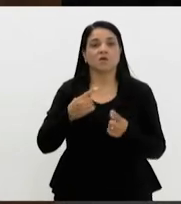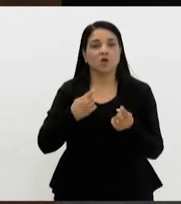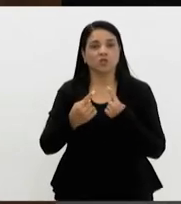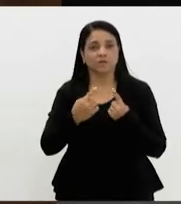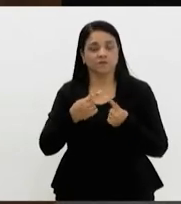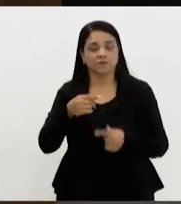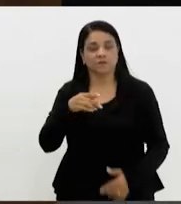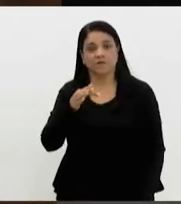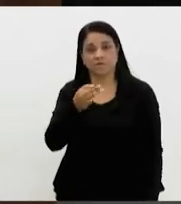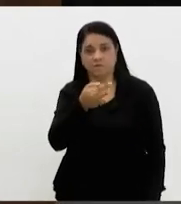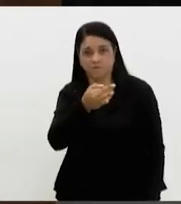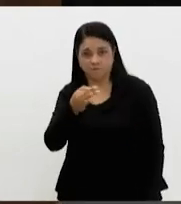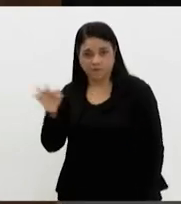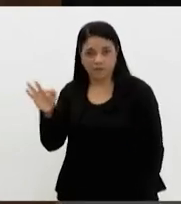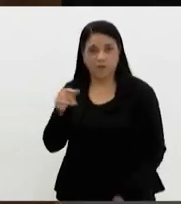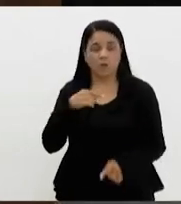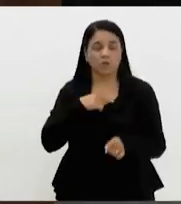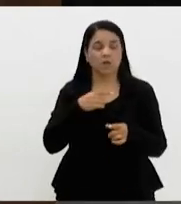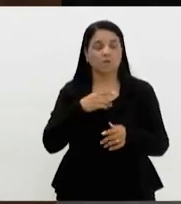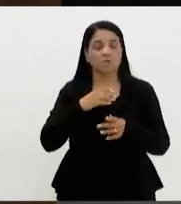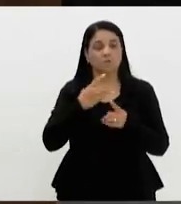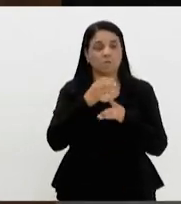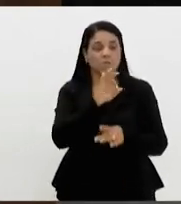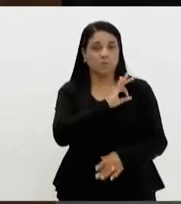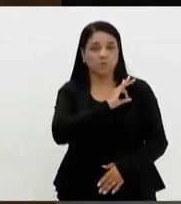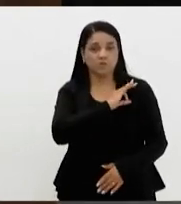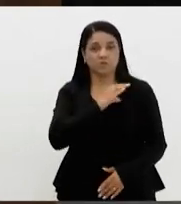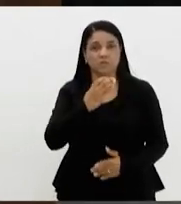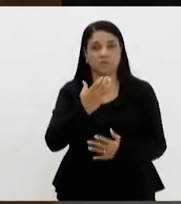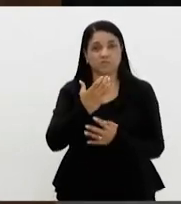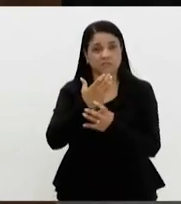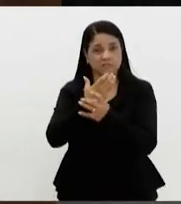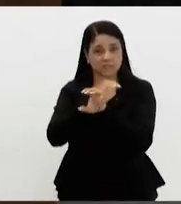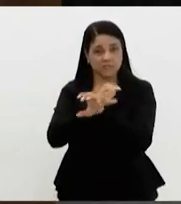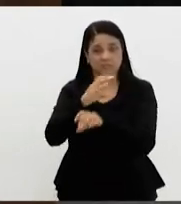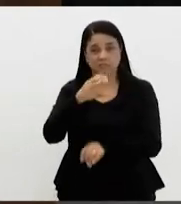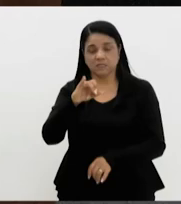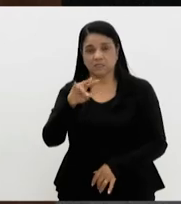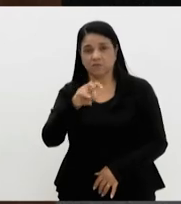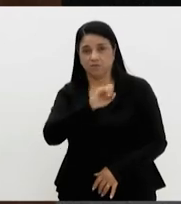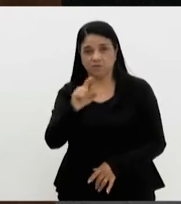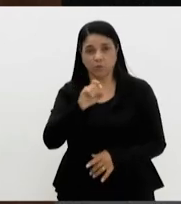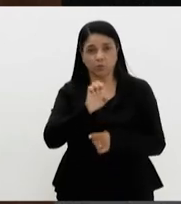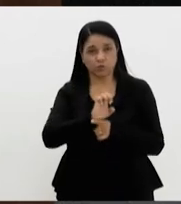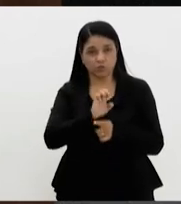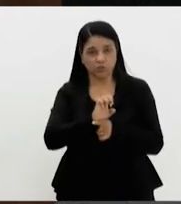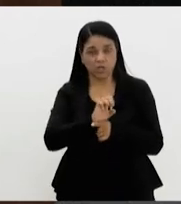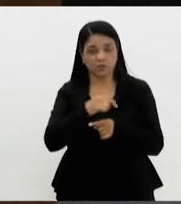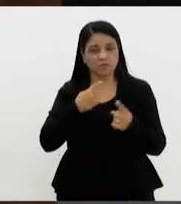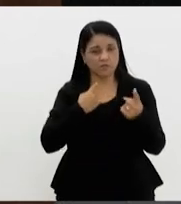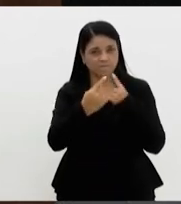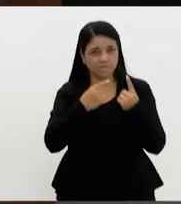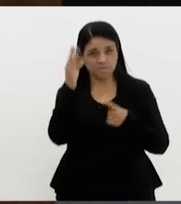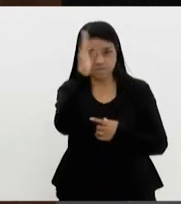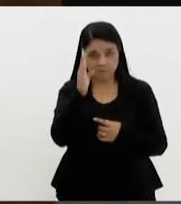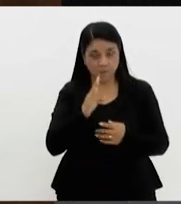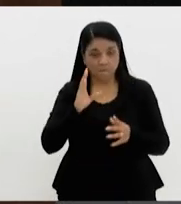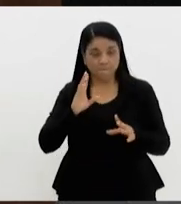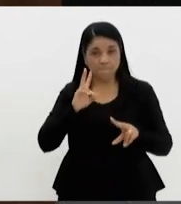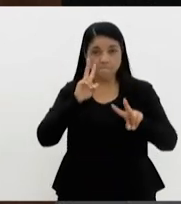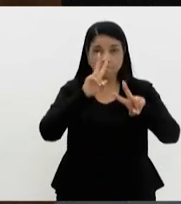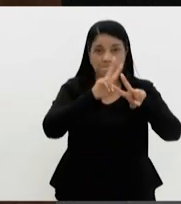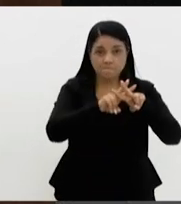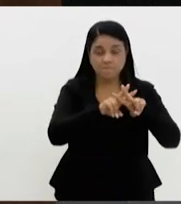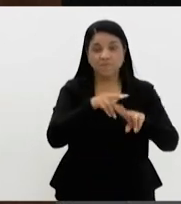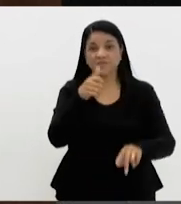do Estado em relação às milícias, aqui na Avenida Brasil, que prendeu 15 milicianos e